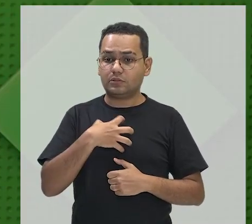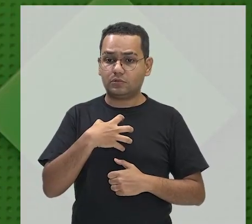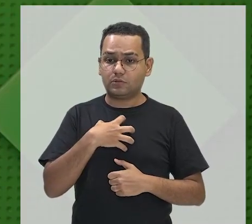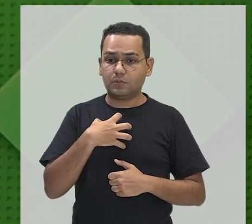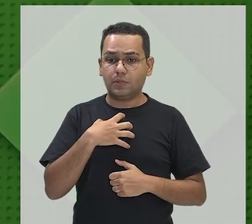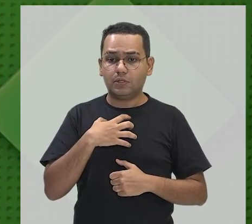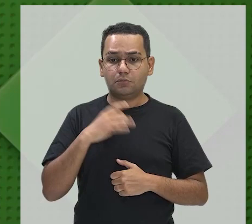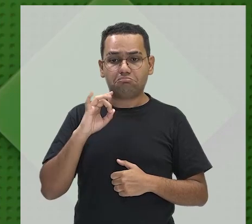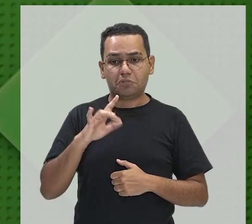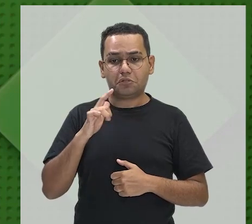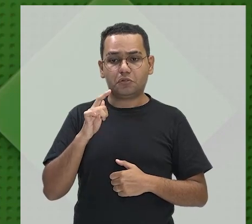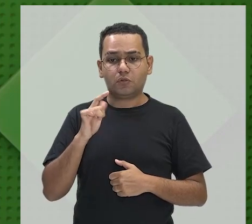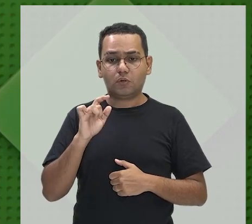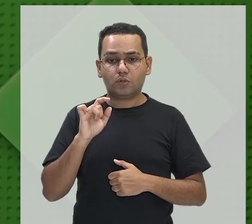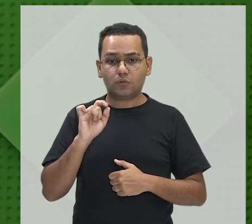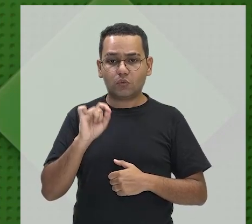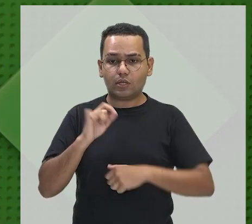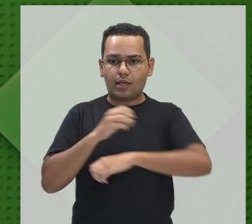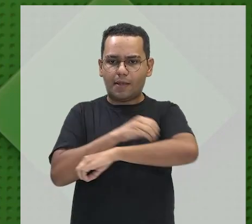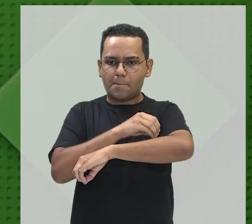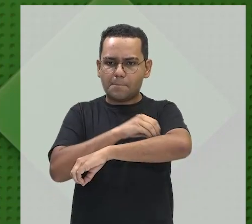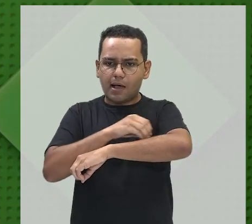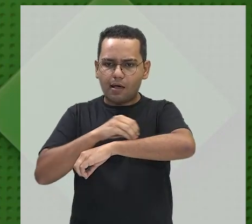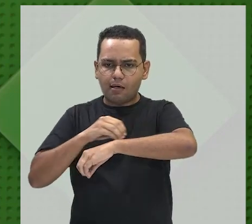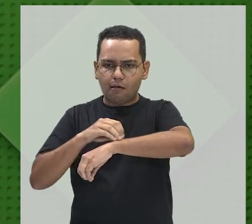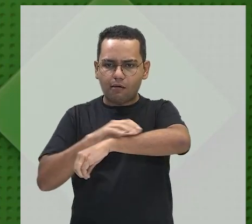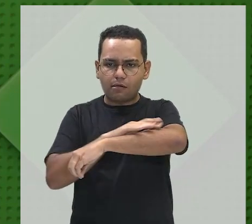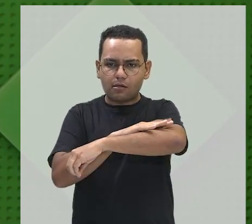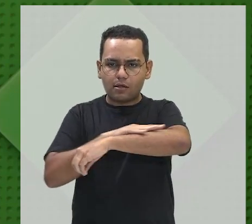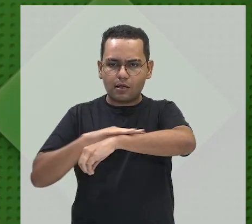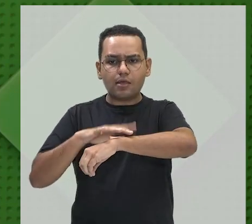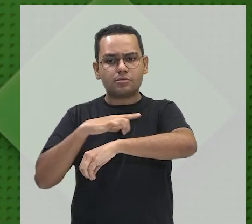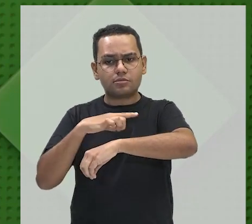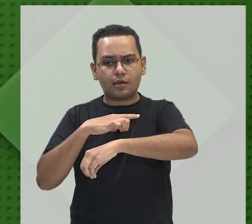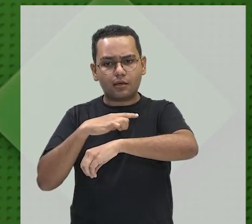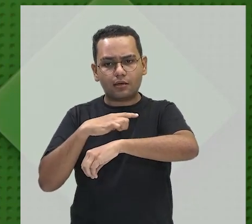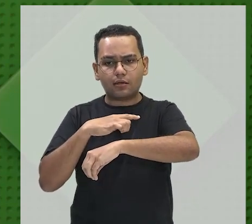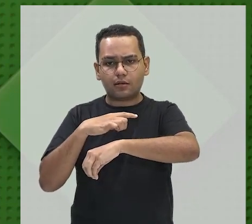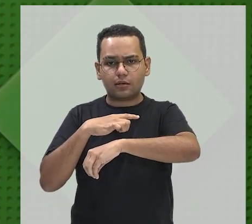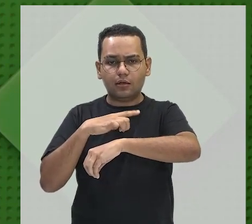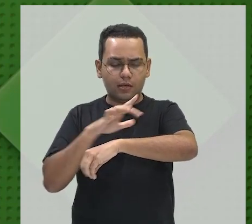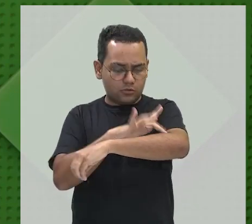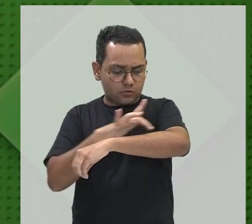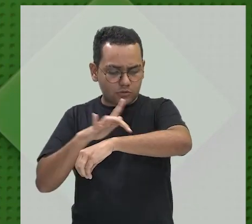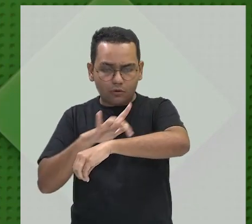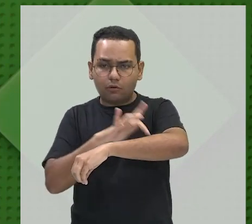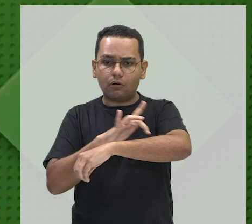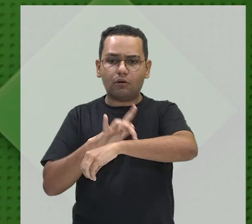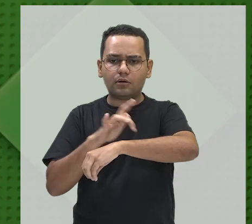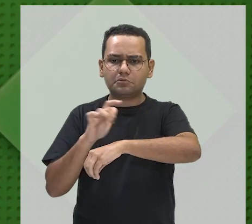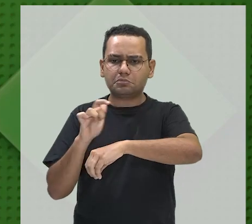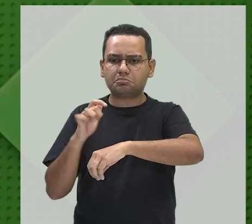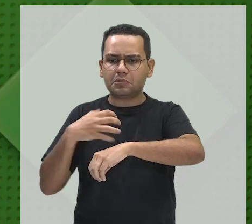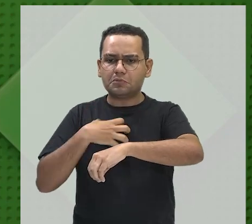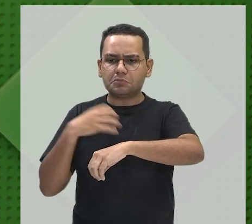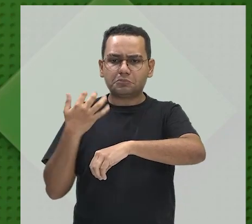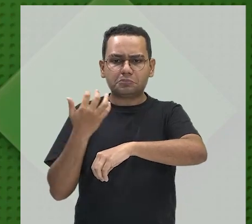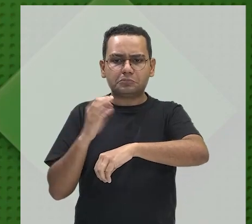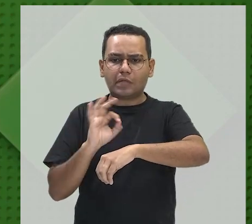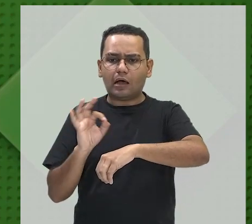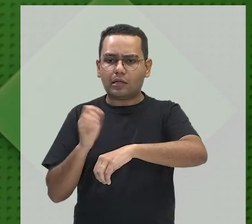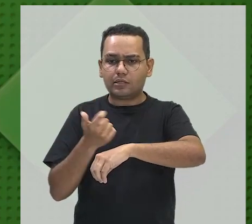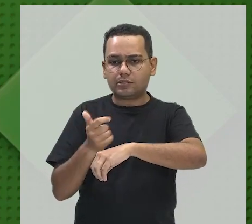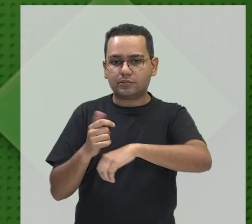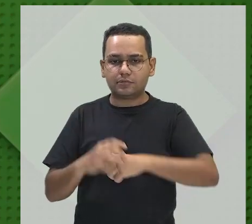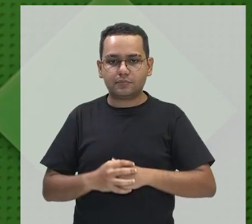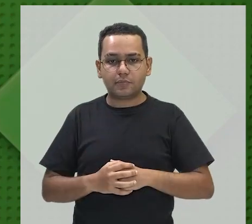a gente pôde observar as manchas, né? Surgem ali as manchas, onde a pessoa perde a sensibilidade naquela região, né?